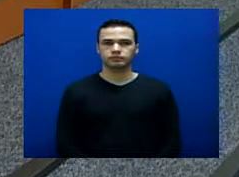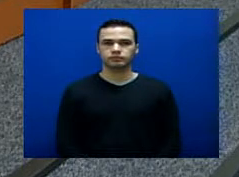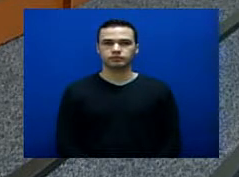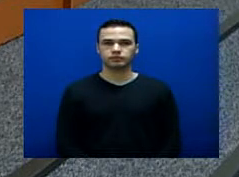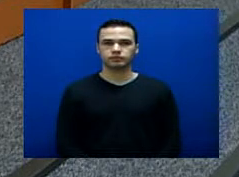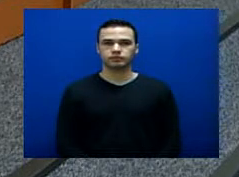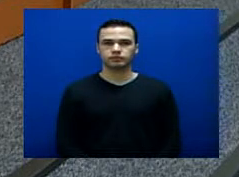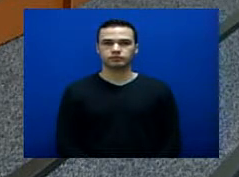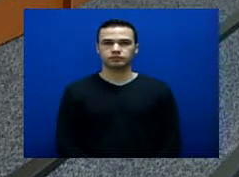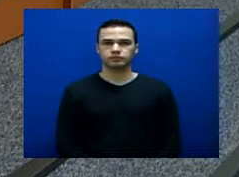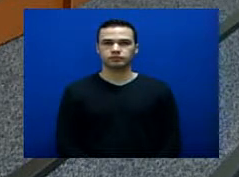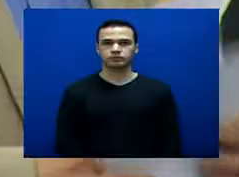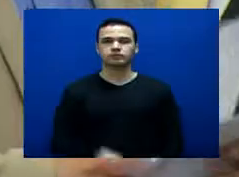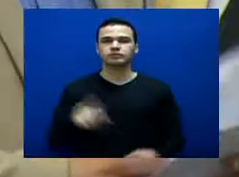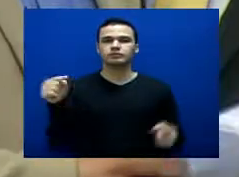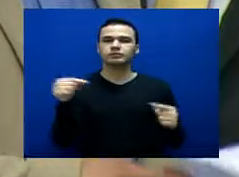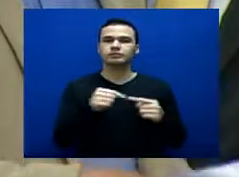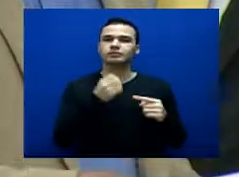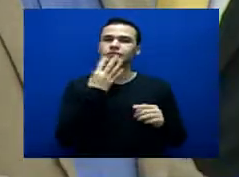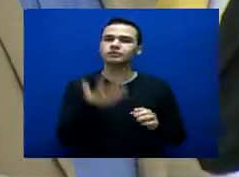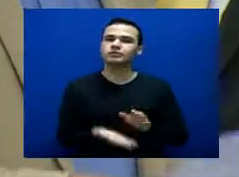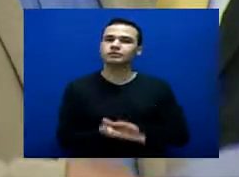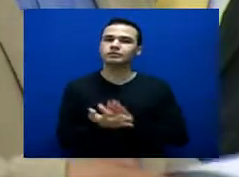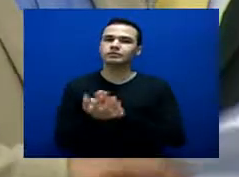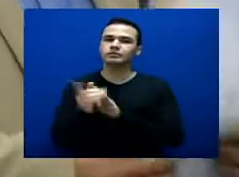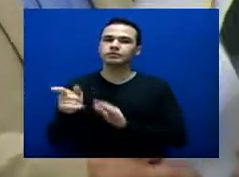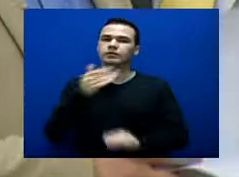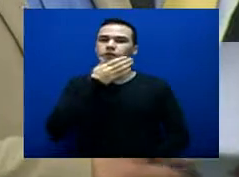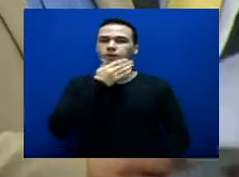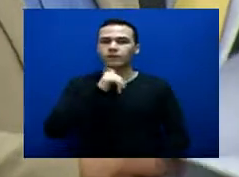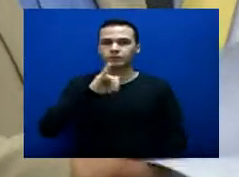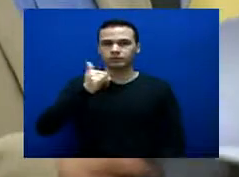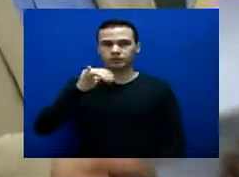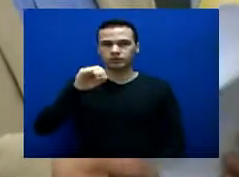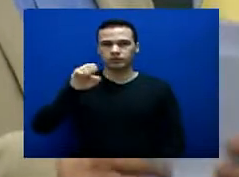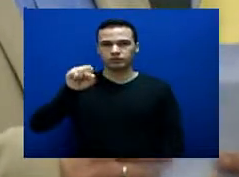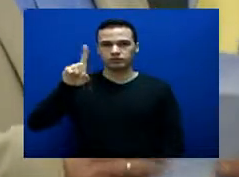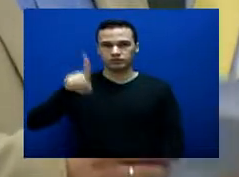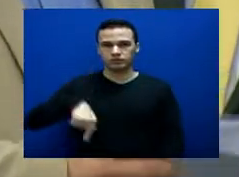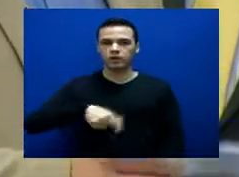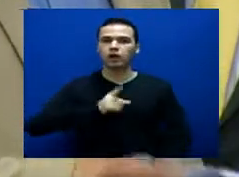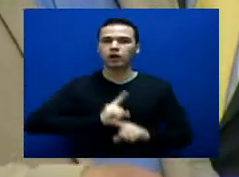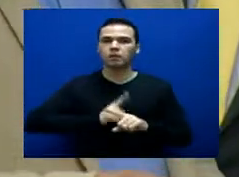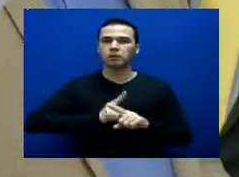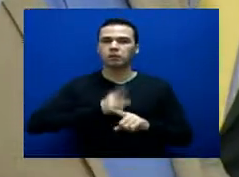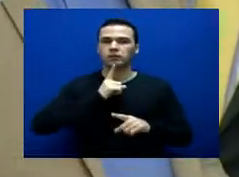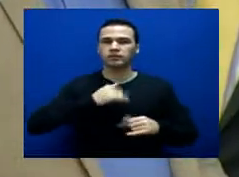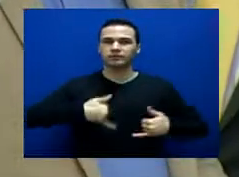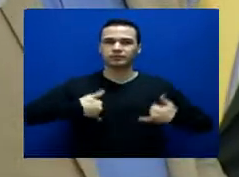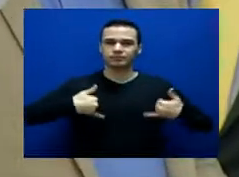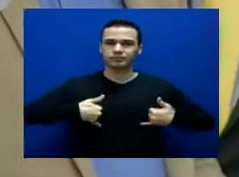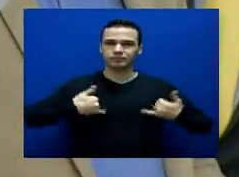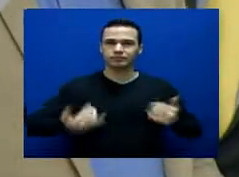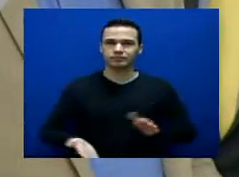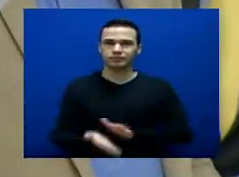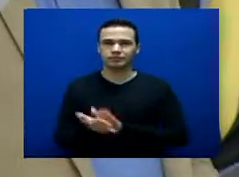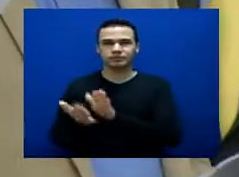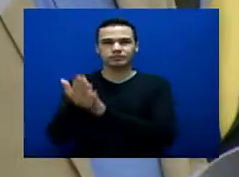Vai, Nenê. É sobre votos e condenações do senhor José Evangelista Filho, pela sua data